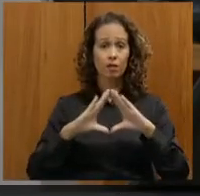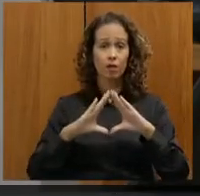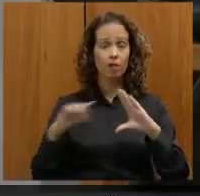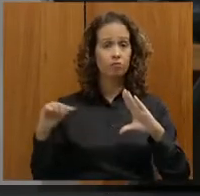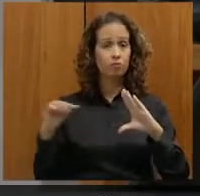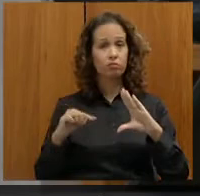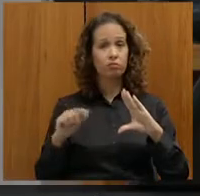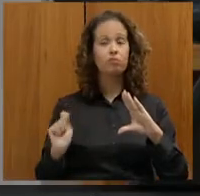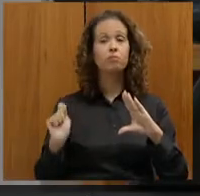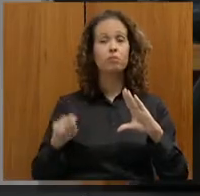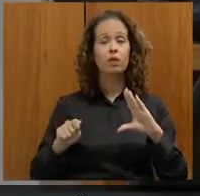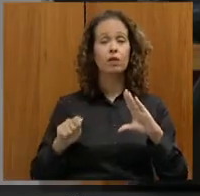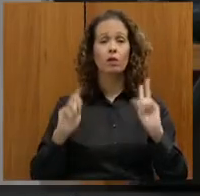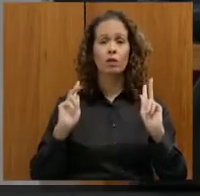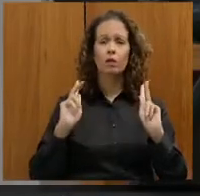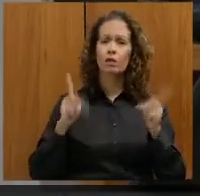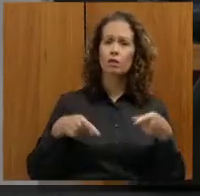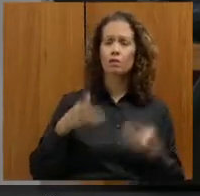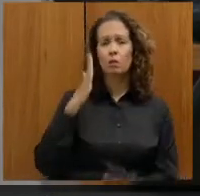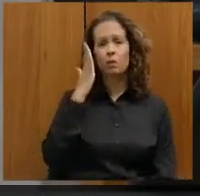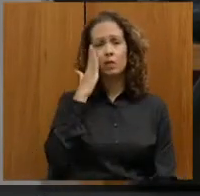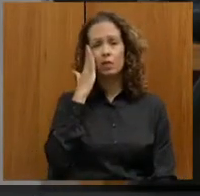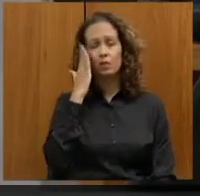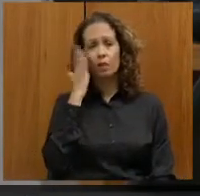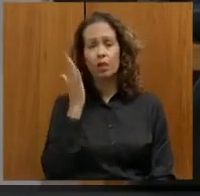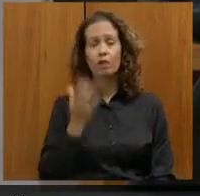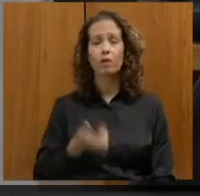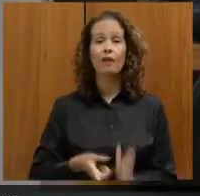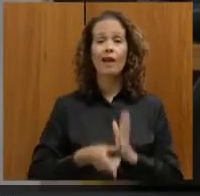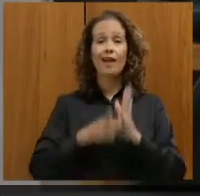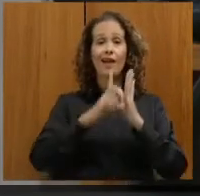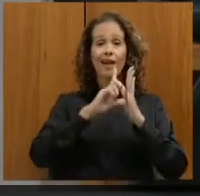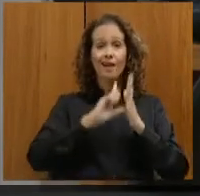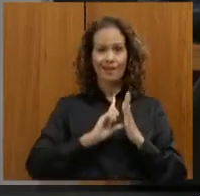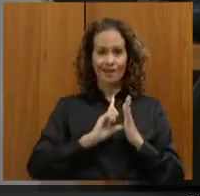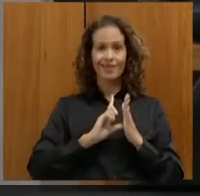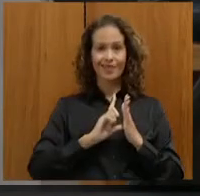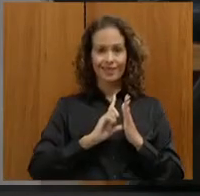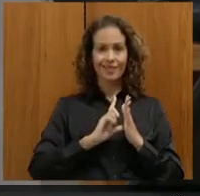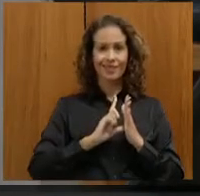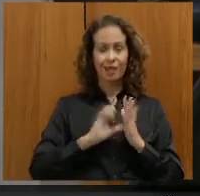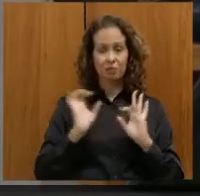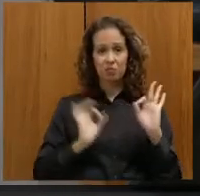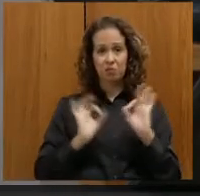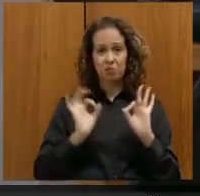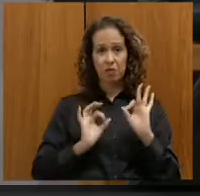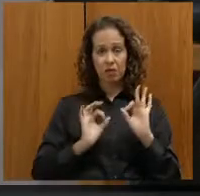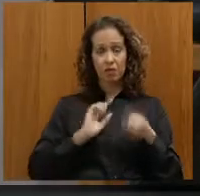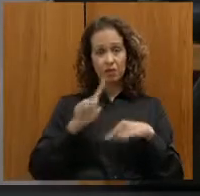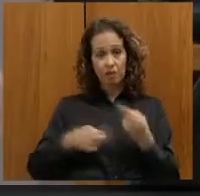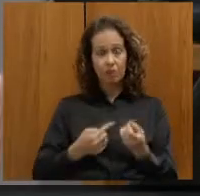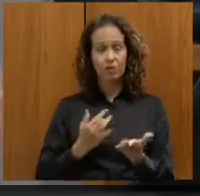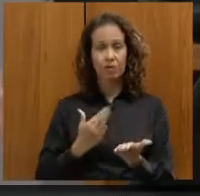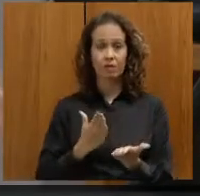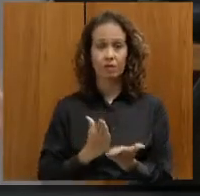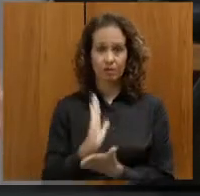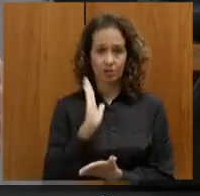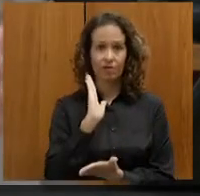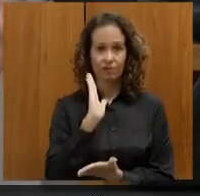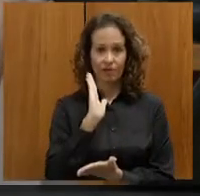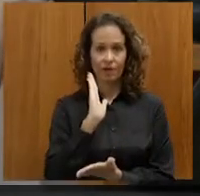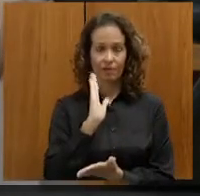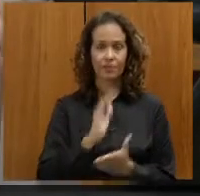ela possa ter conhecimento dele antes de aproveitar a aprovar a adesão ao regime